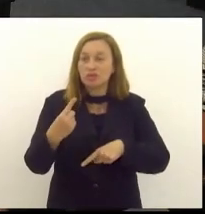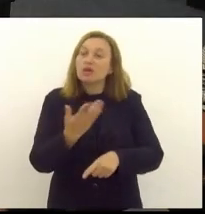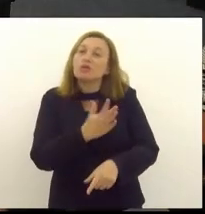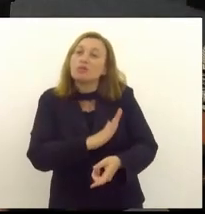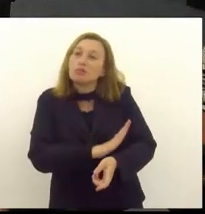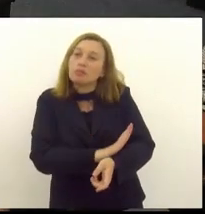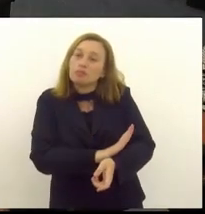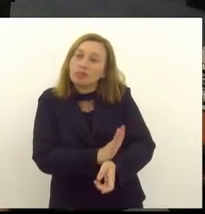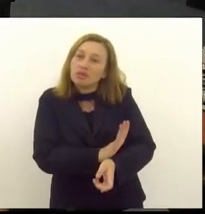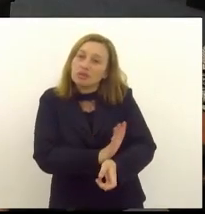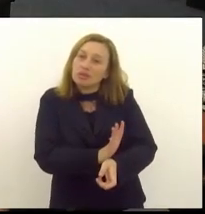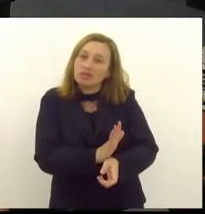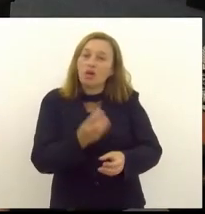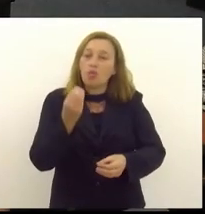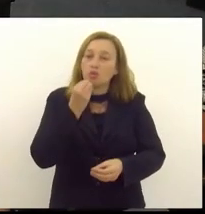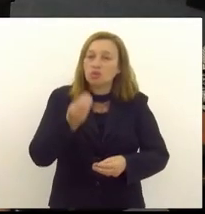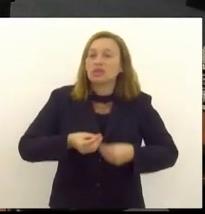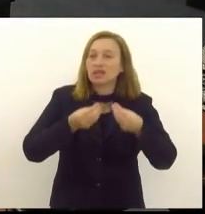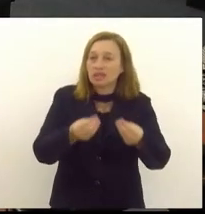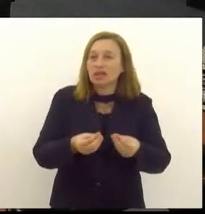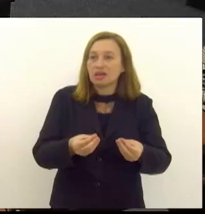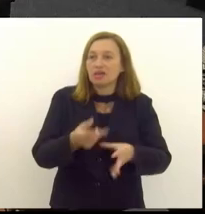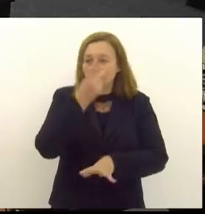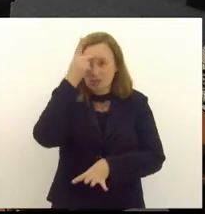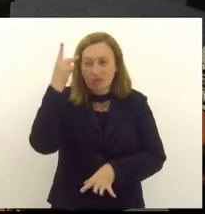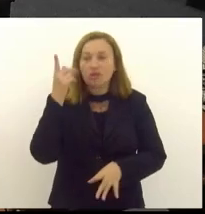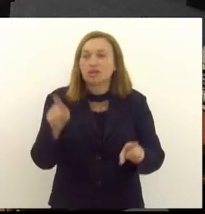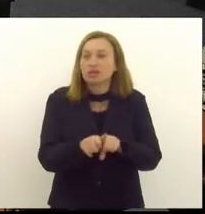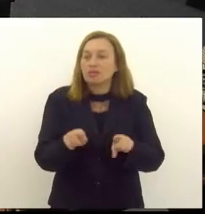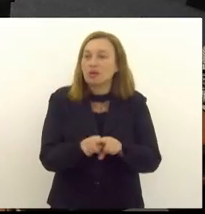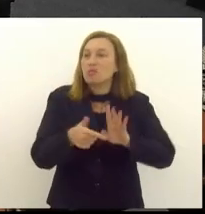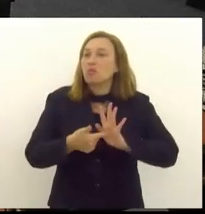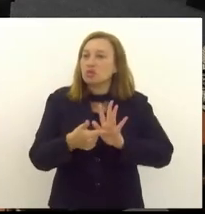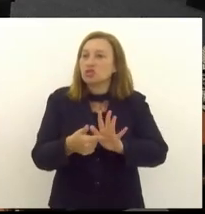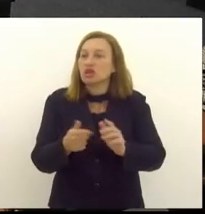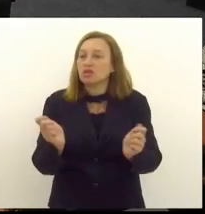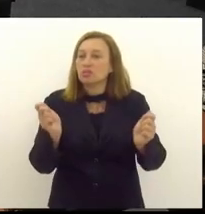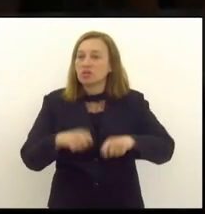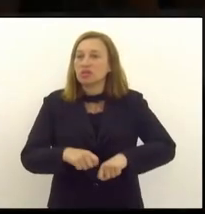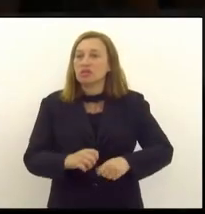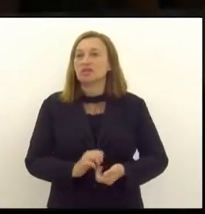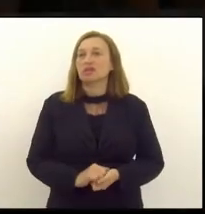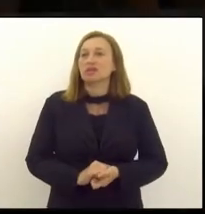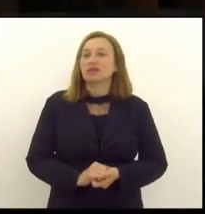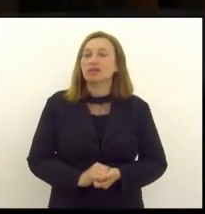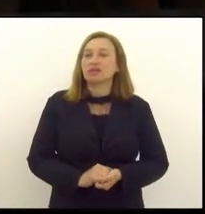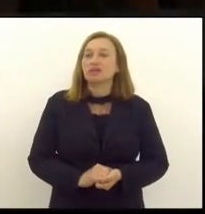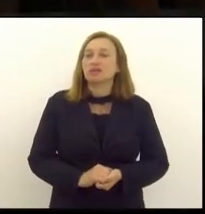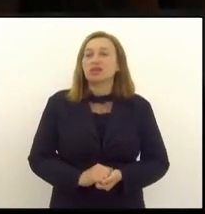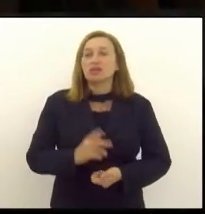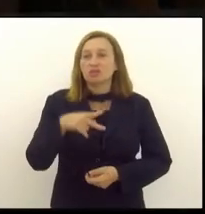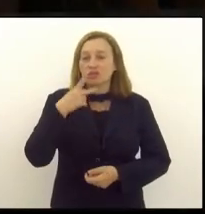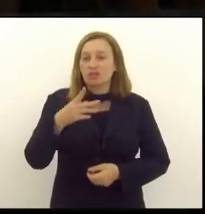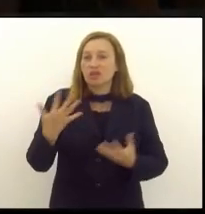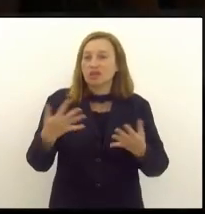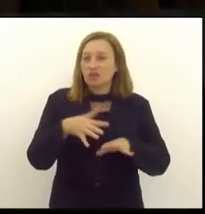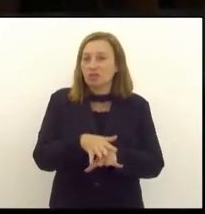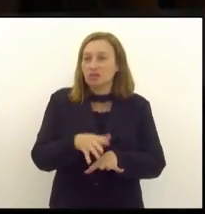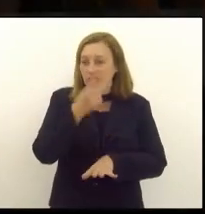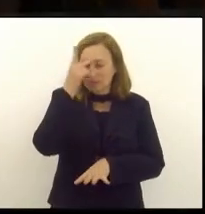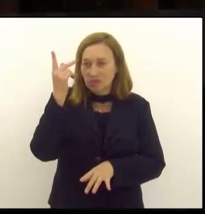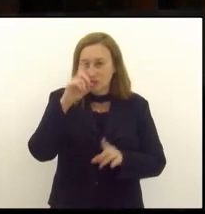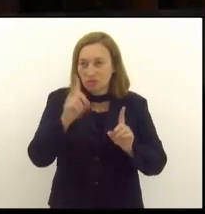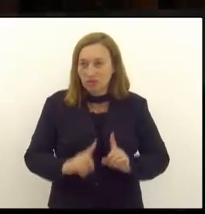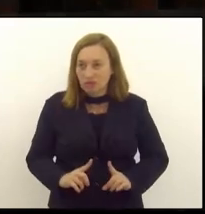pré-conceito e dar a oportunidade para essas pessoas também mostrarem as suas potencialidades. E quando eu falo da inclusão de pessoas